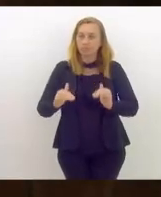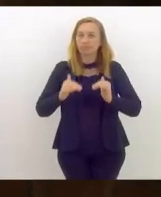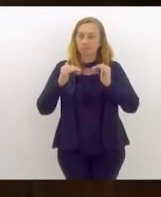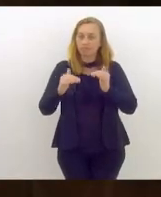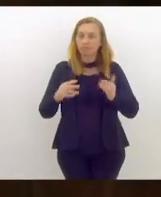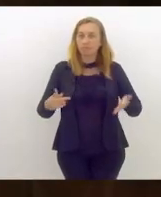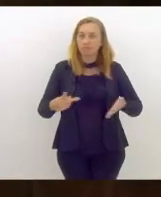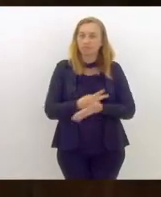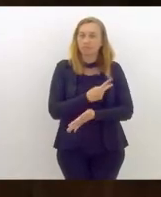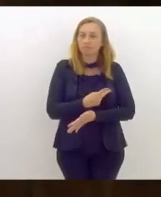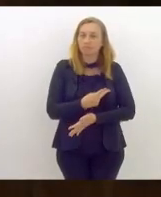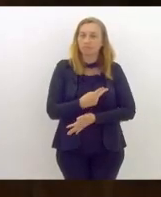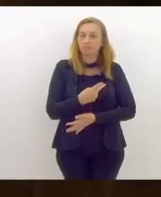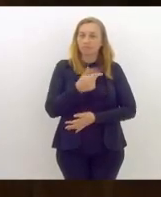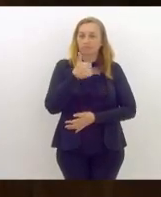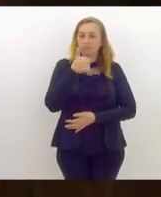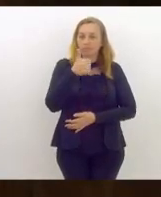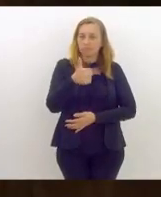o ocorrido na